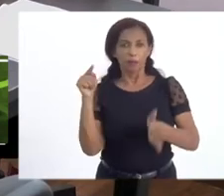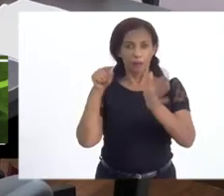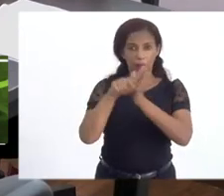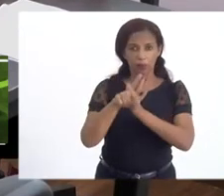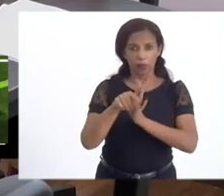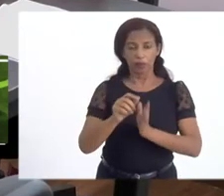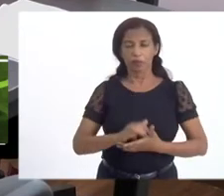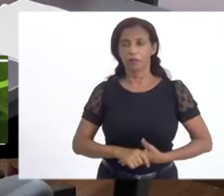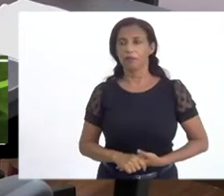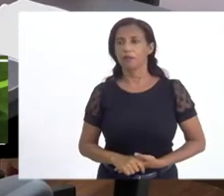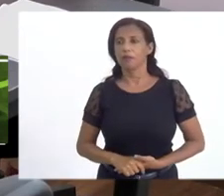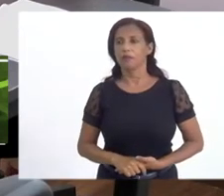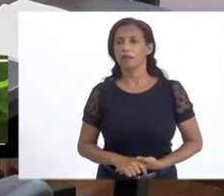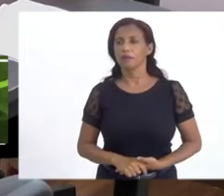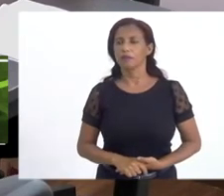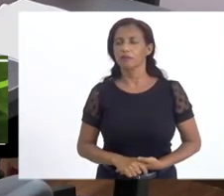pergunta?